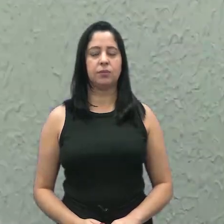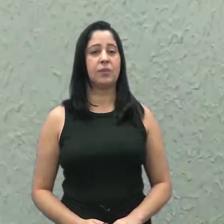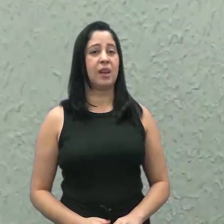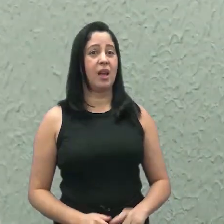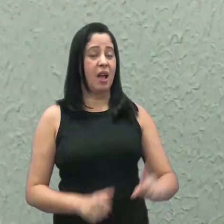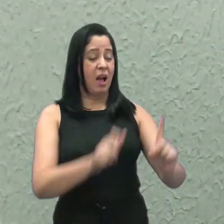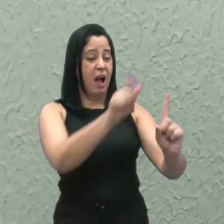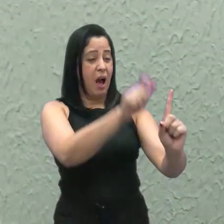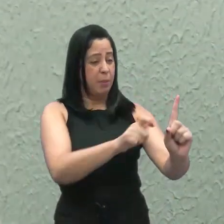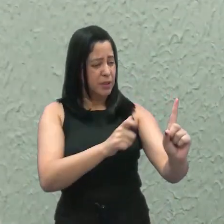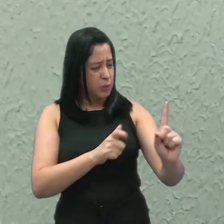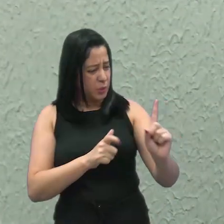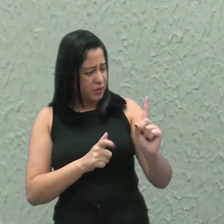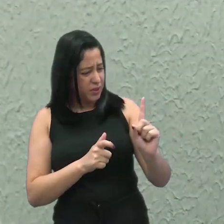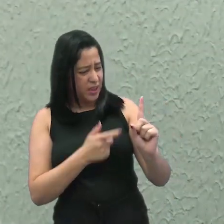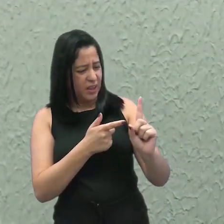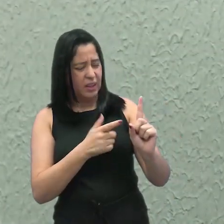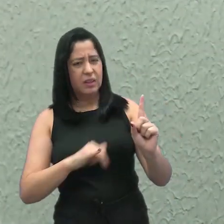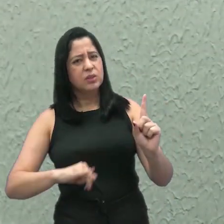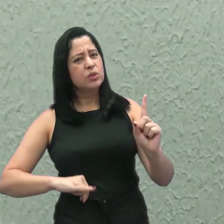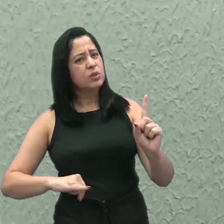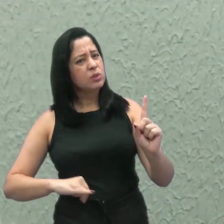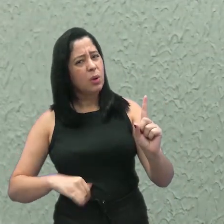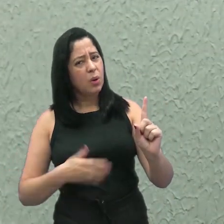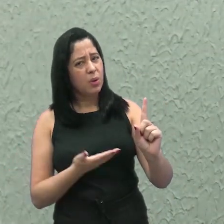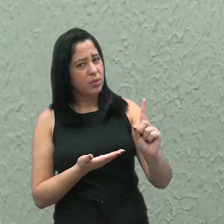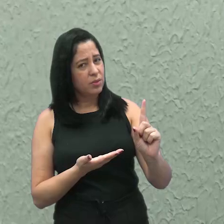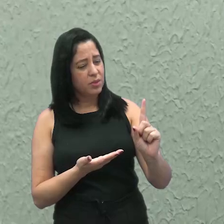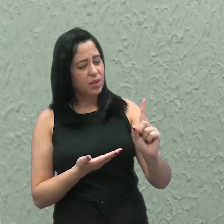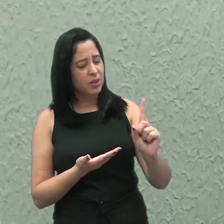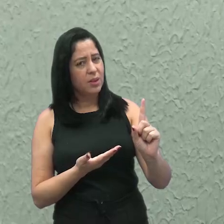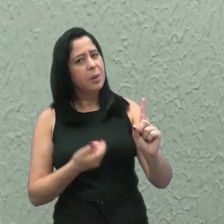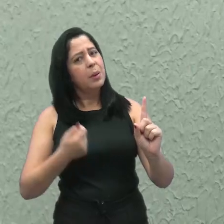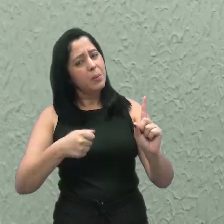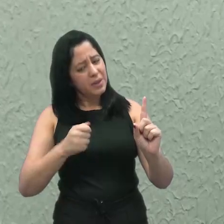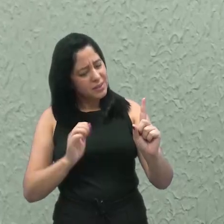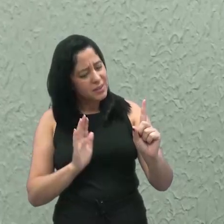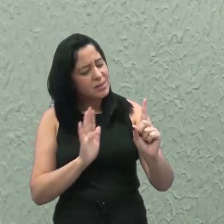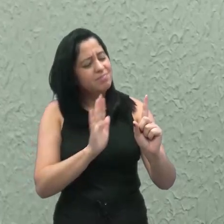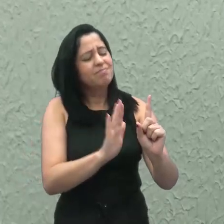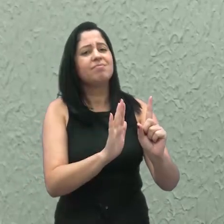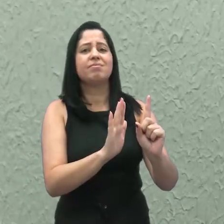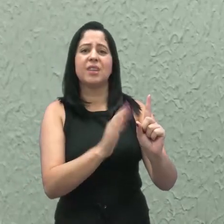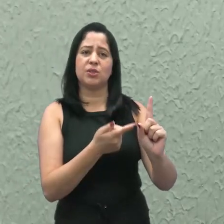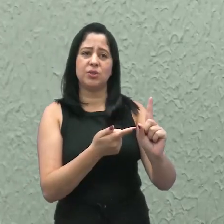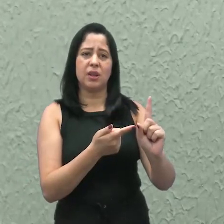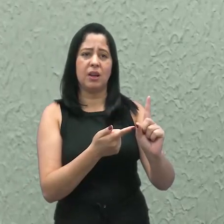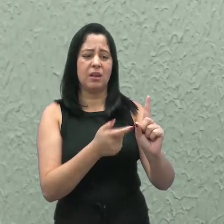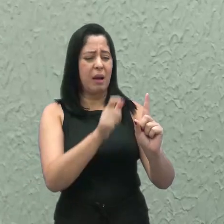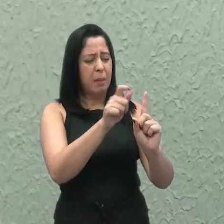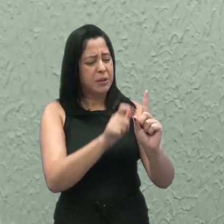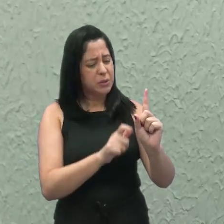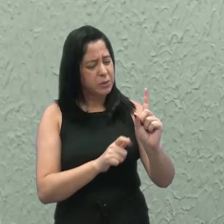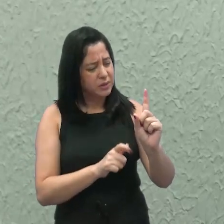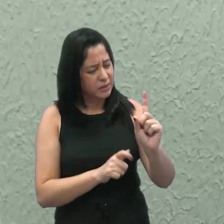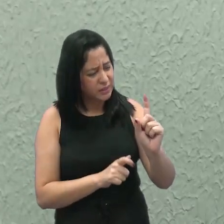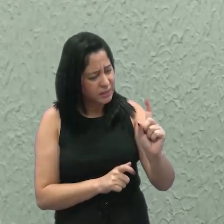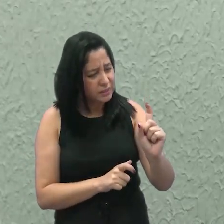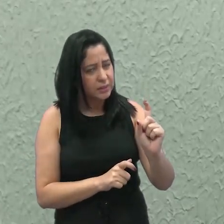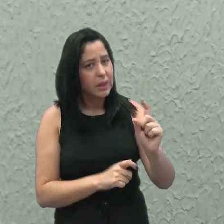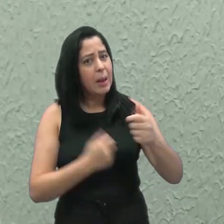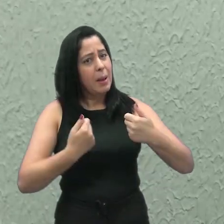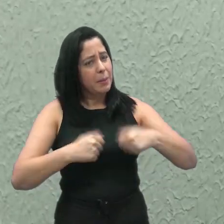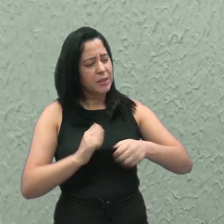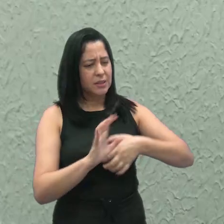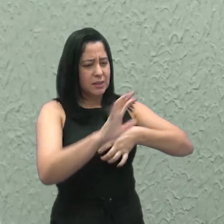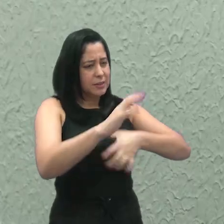A pessoa ela chega pra gente tão destruída. Como é que a gente não vai fazer isso por elas? É se colocar no